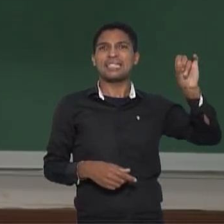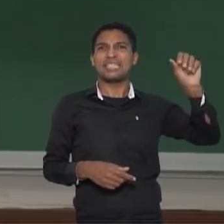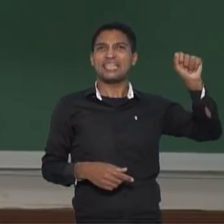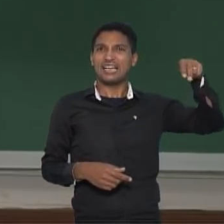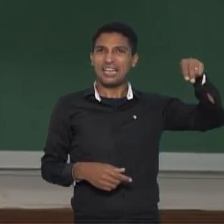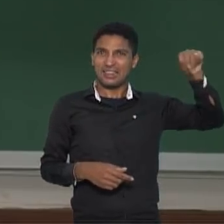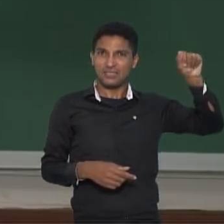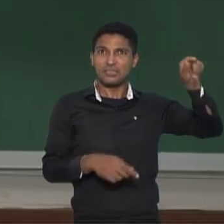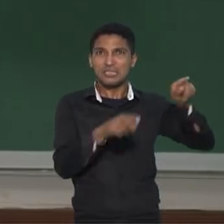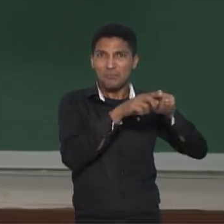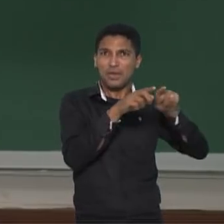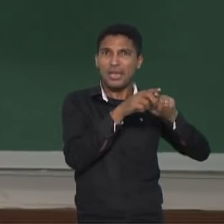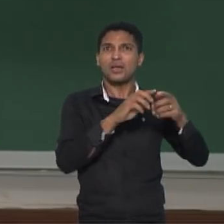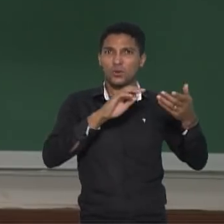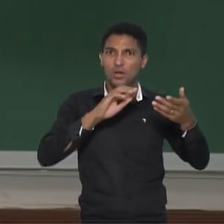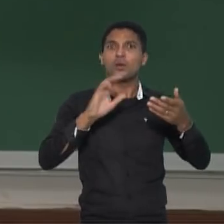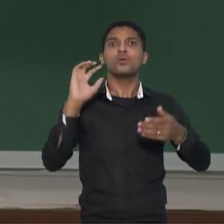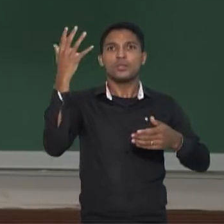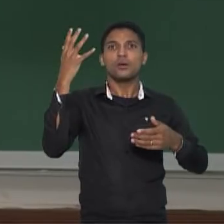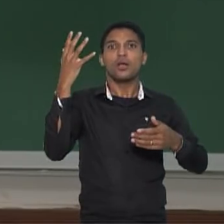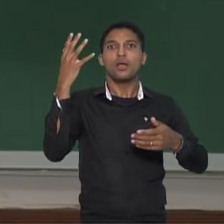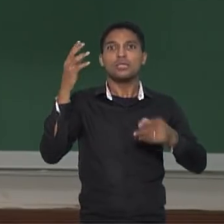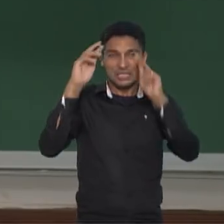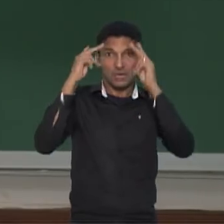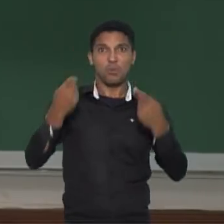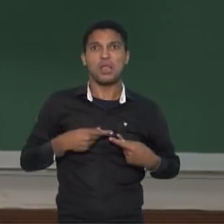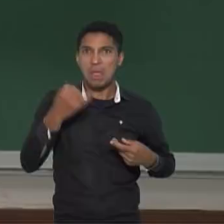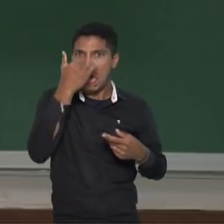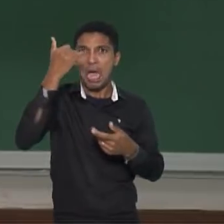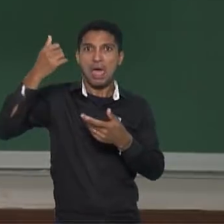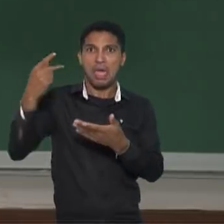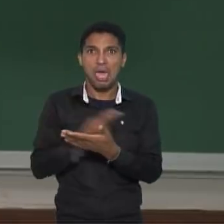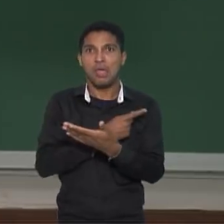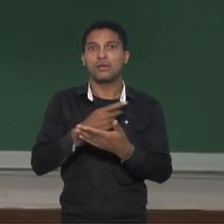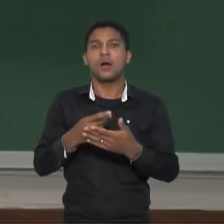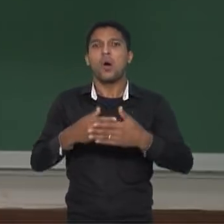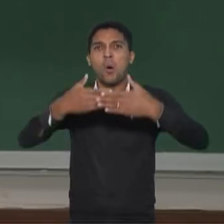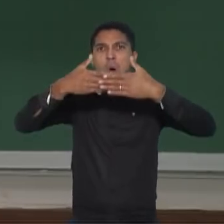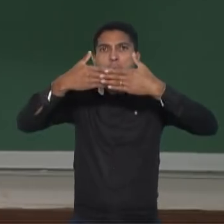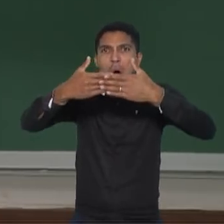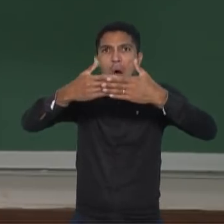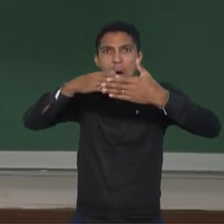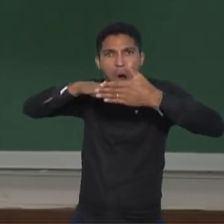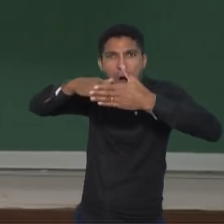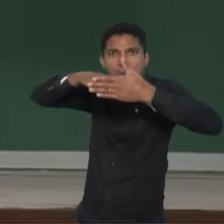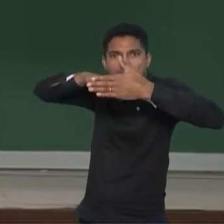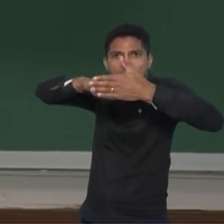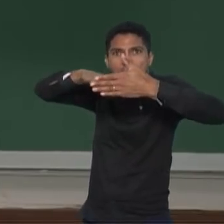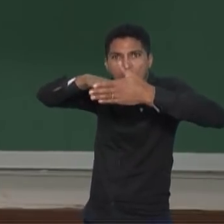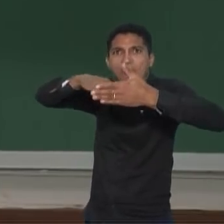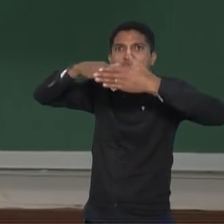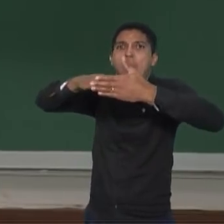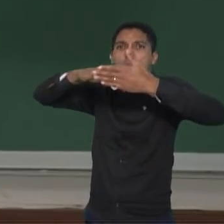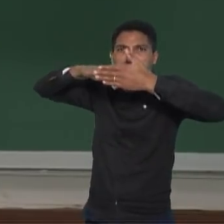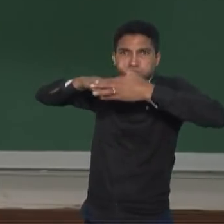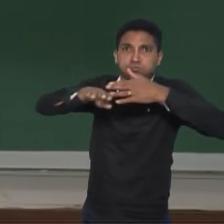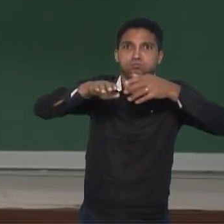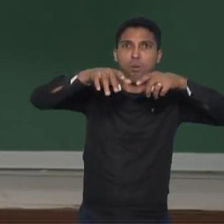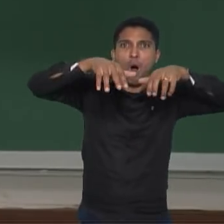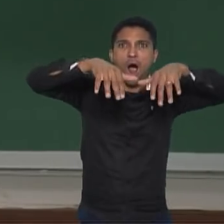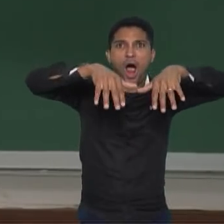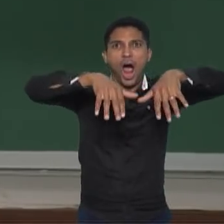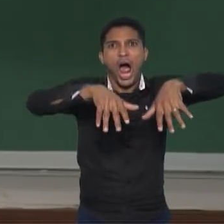acontece por erros humanos, né? Então, ali eles não souberam administrar e aconteceu tudo isso,